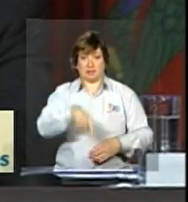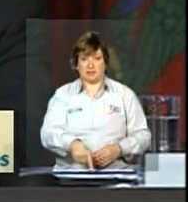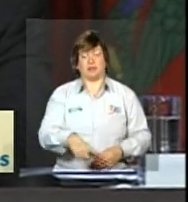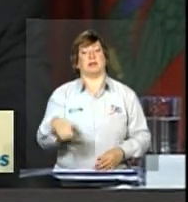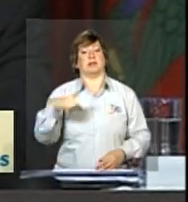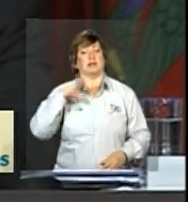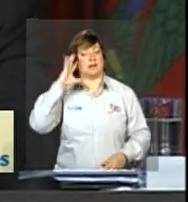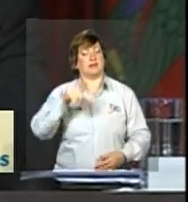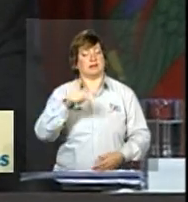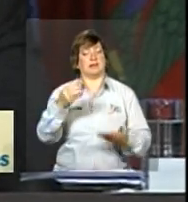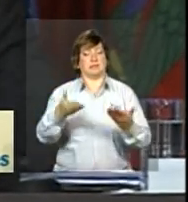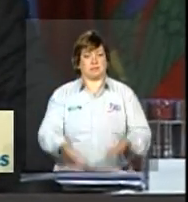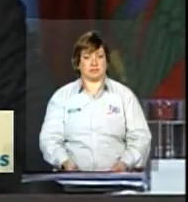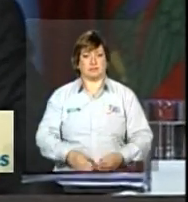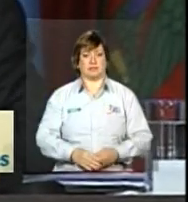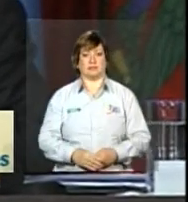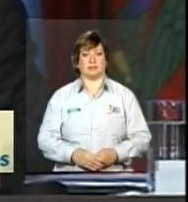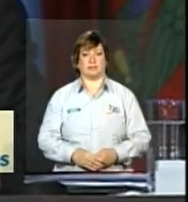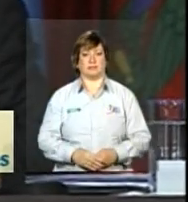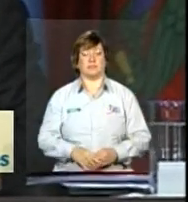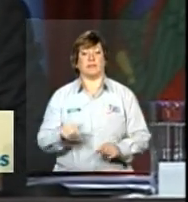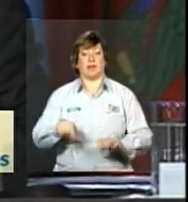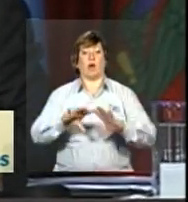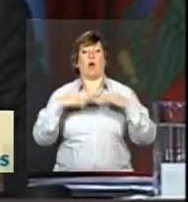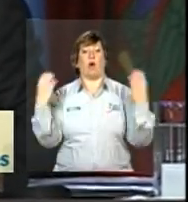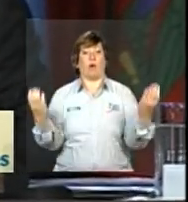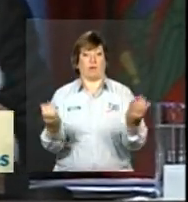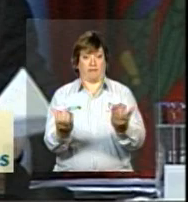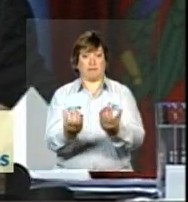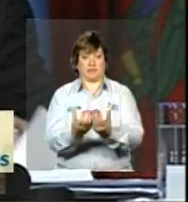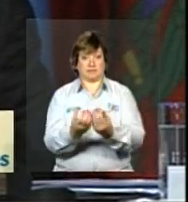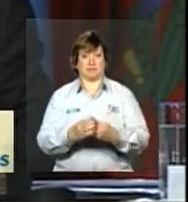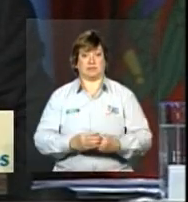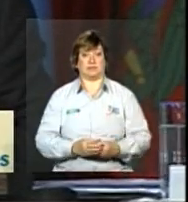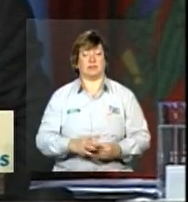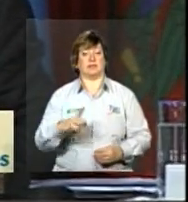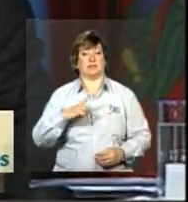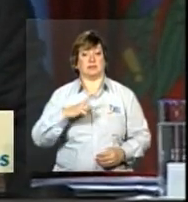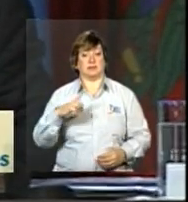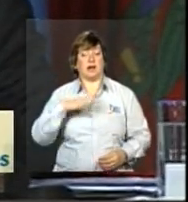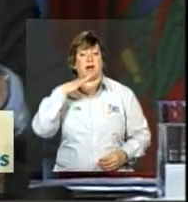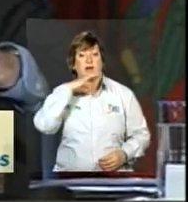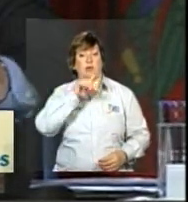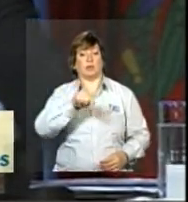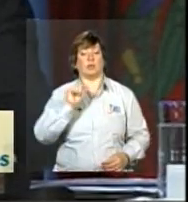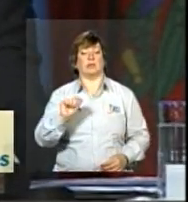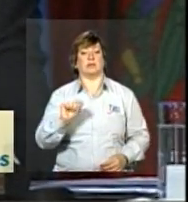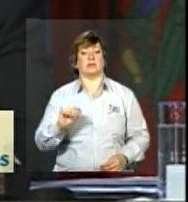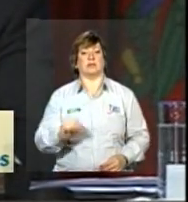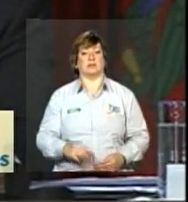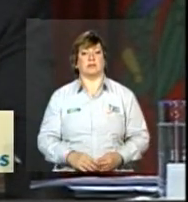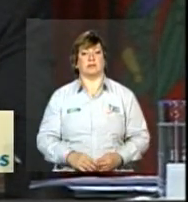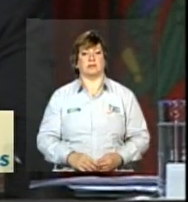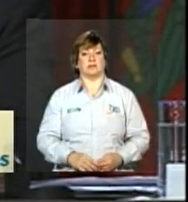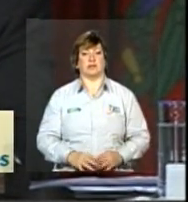Está decidido. A conferência considerou, então,